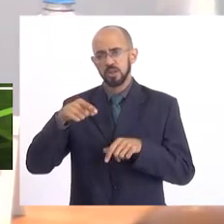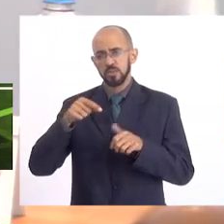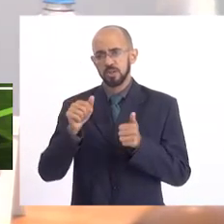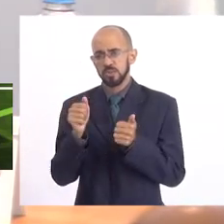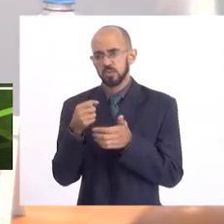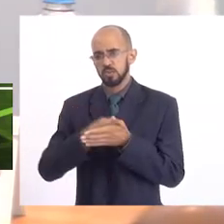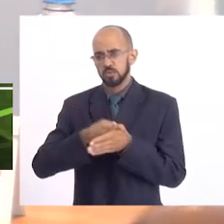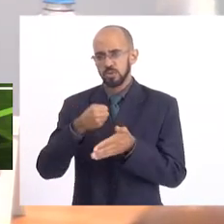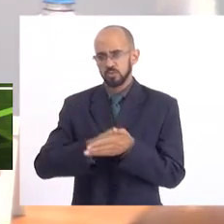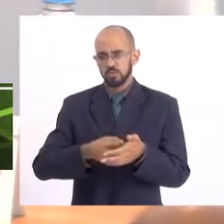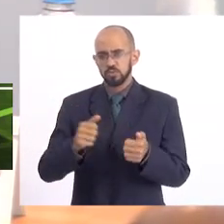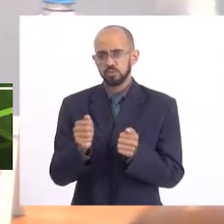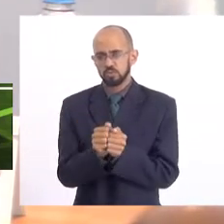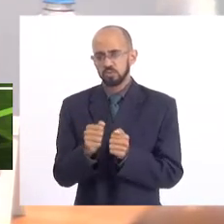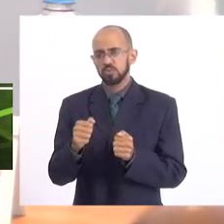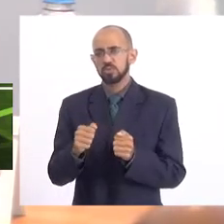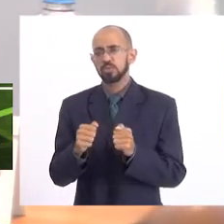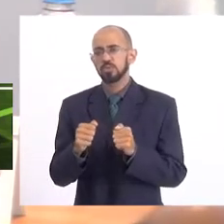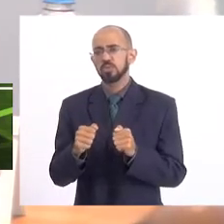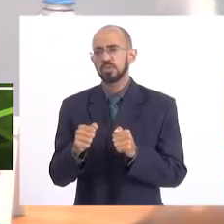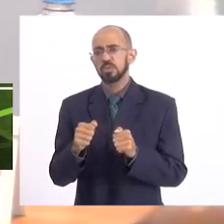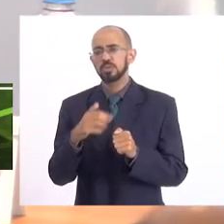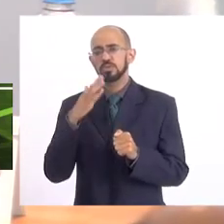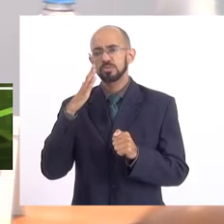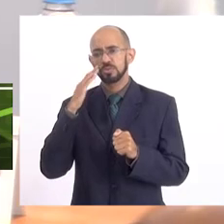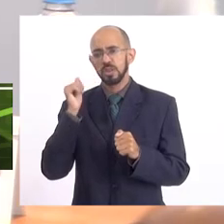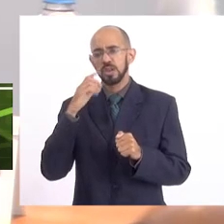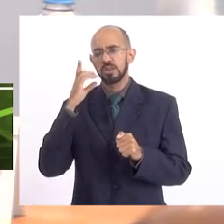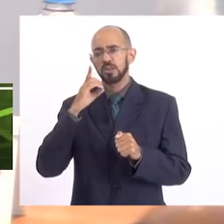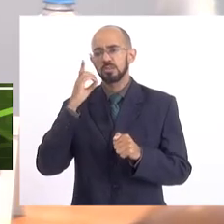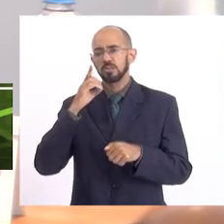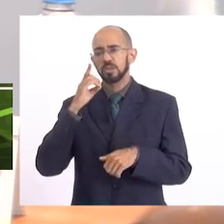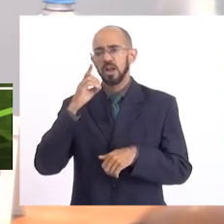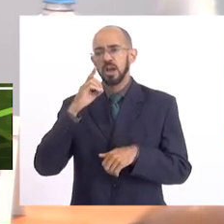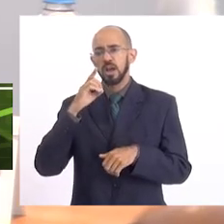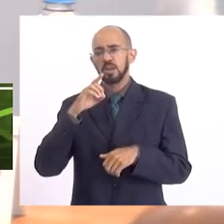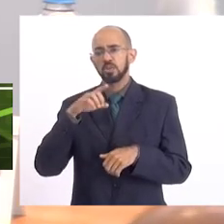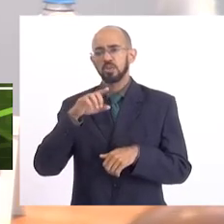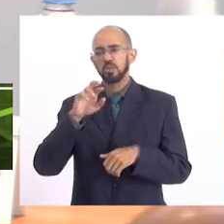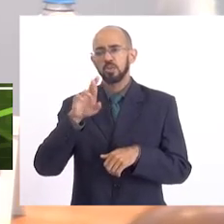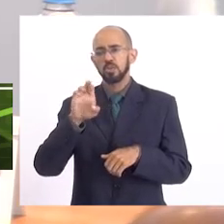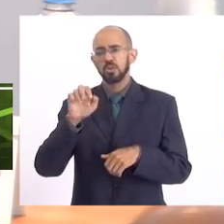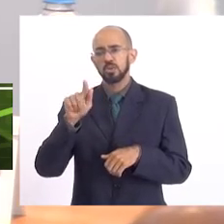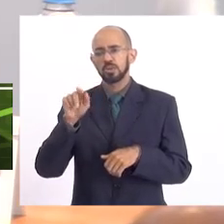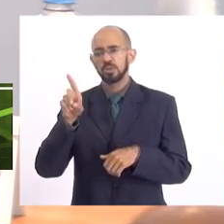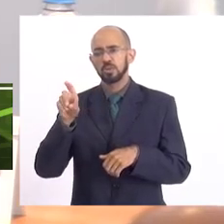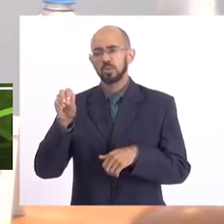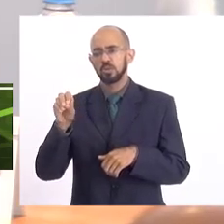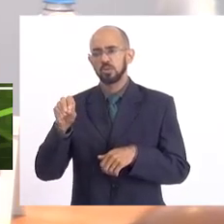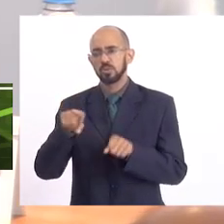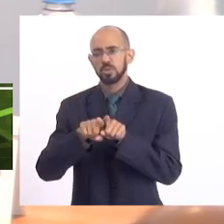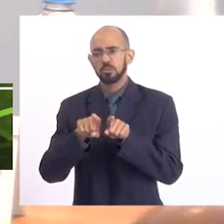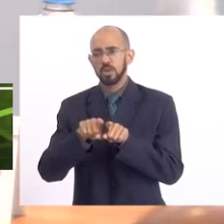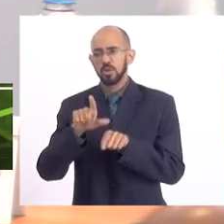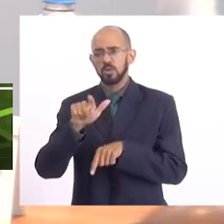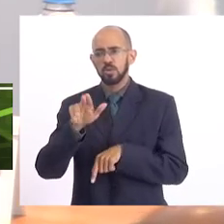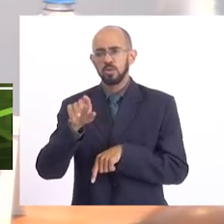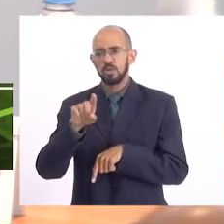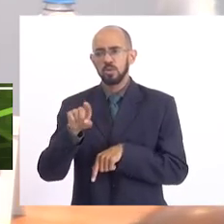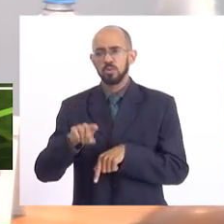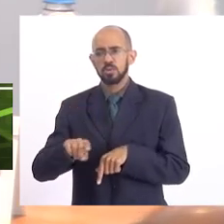que os deputados Rodrigo Amorim e Luiz Martins, eles se empenham de verdade